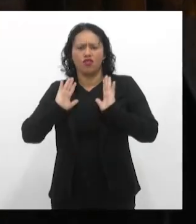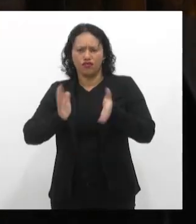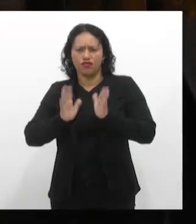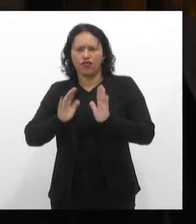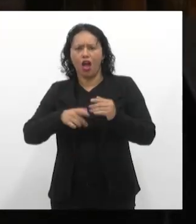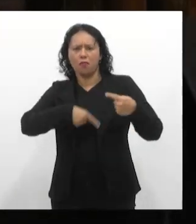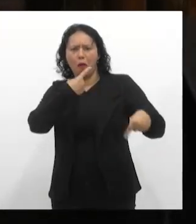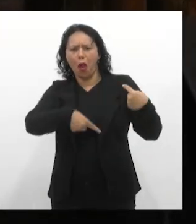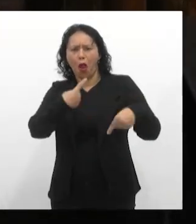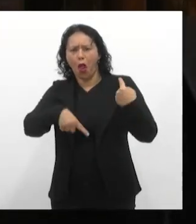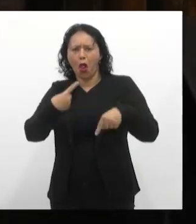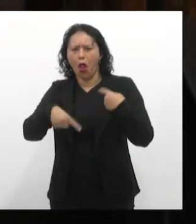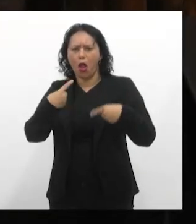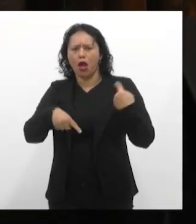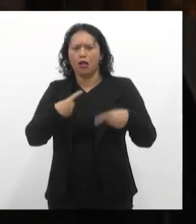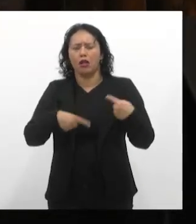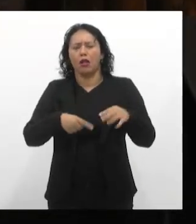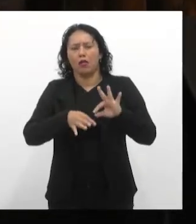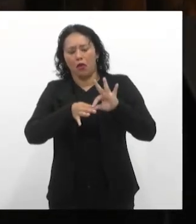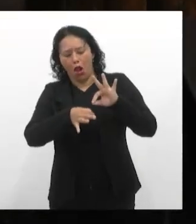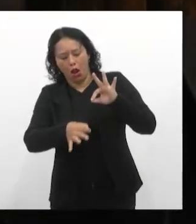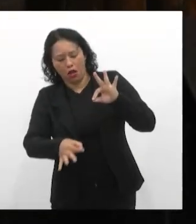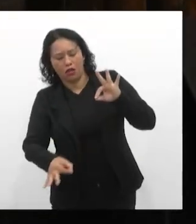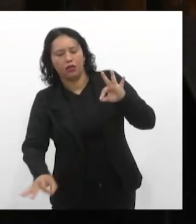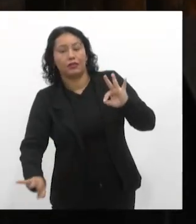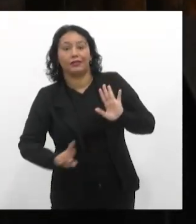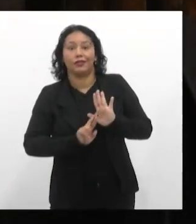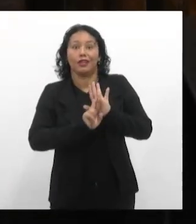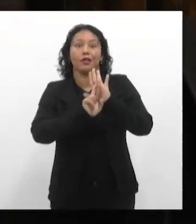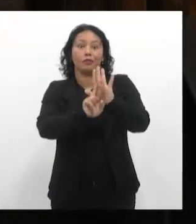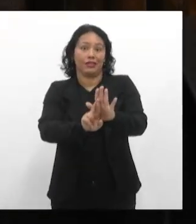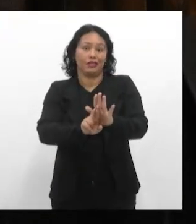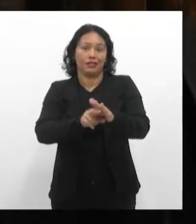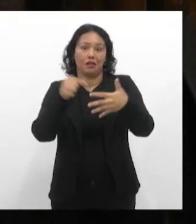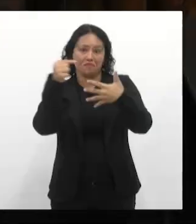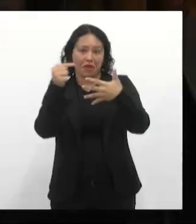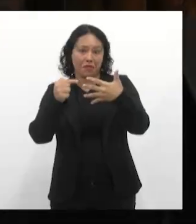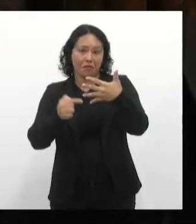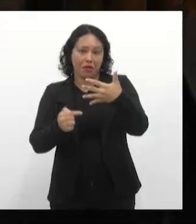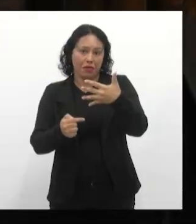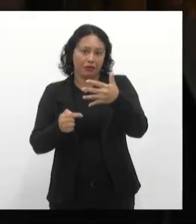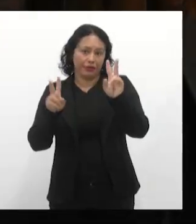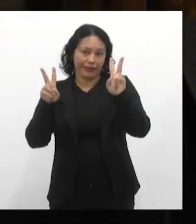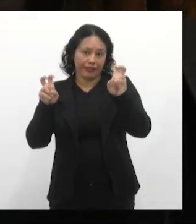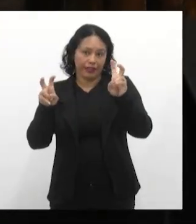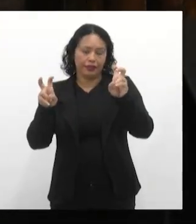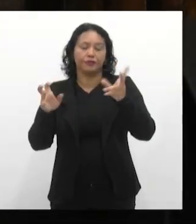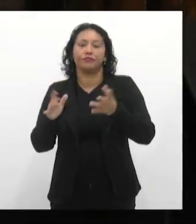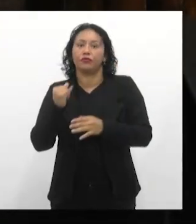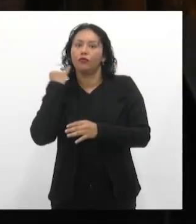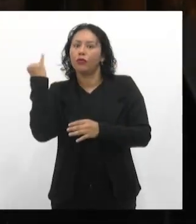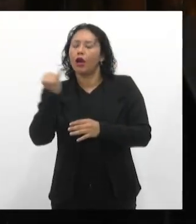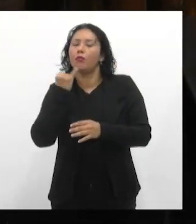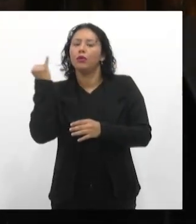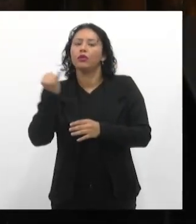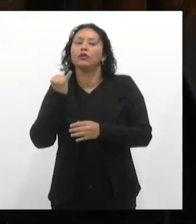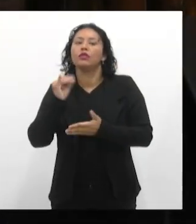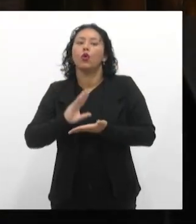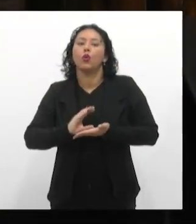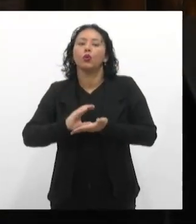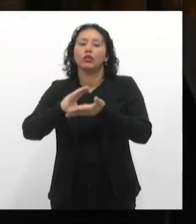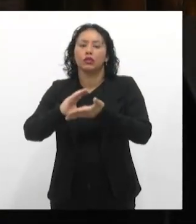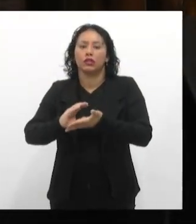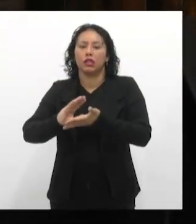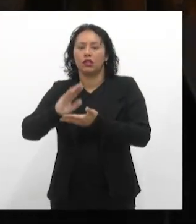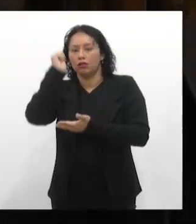longo aqui com relação ao que representa isso. É importante dizer que os dados do Conselho Nacional de